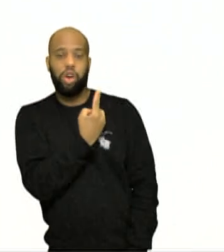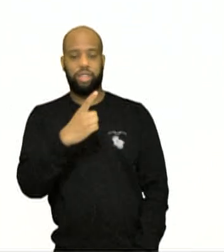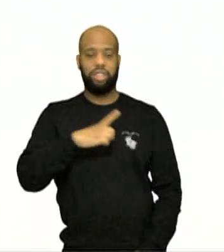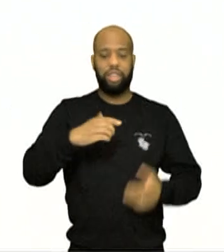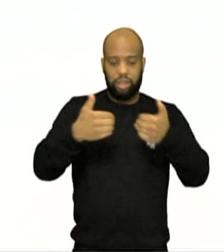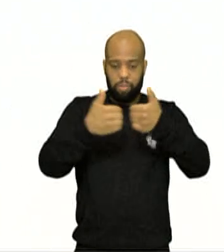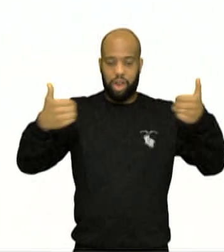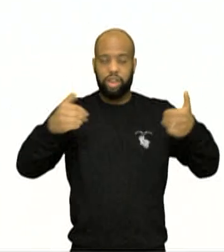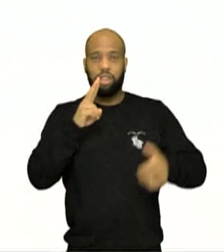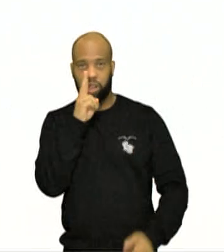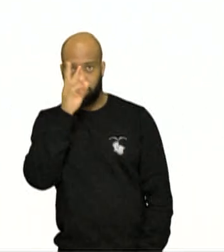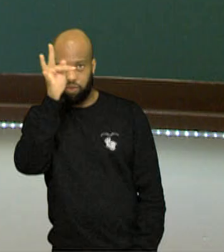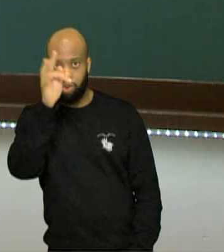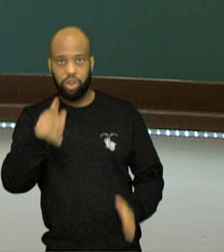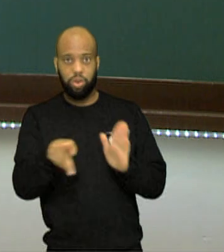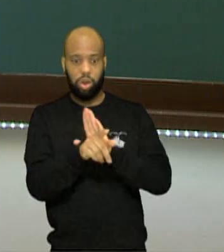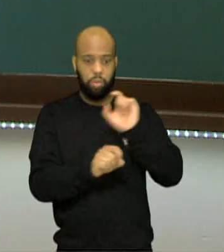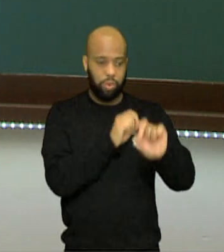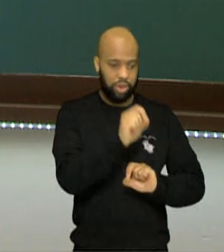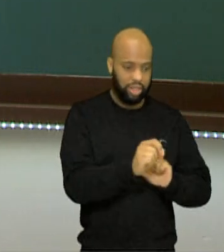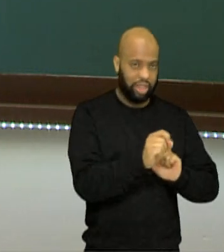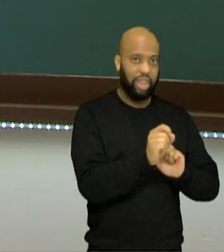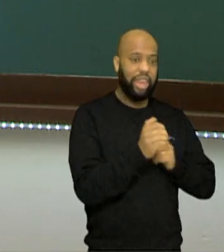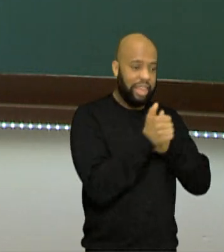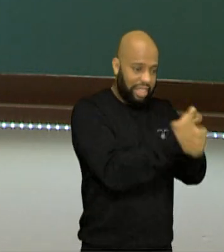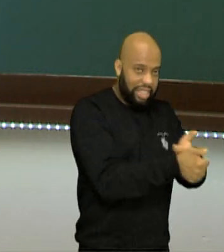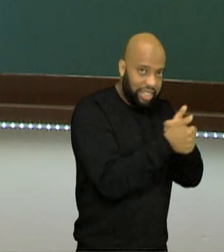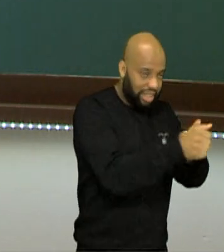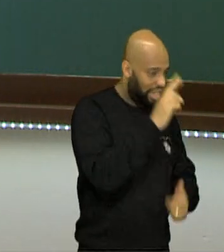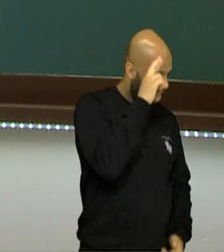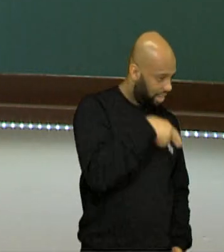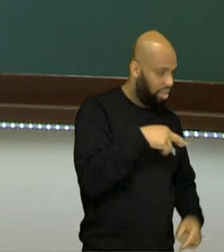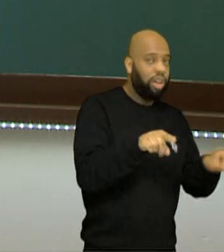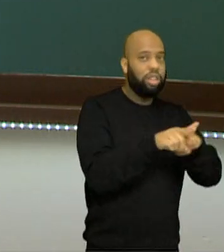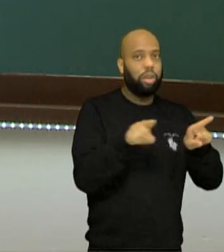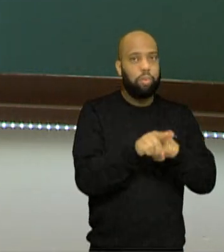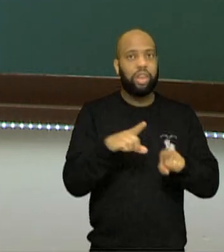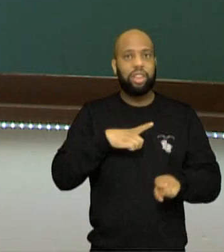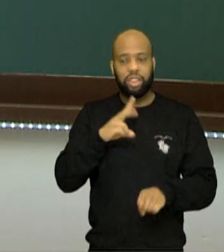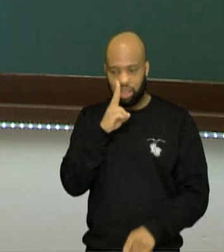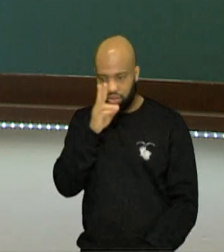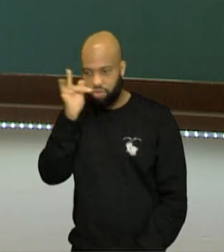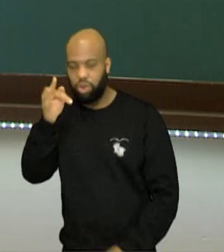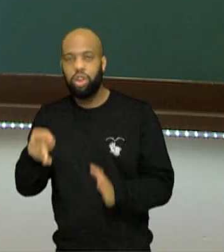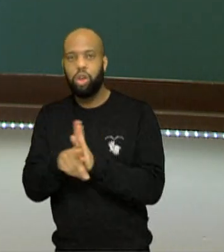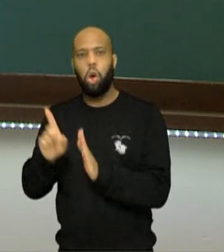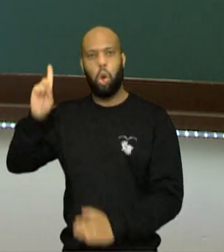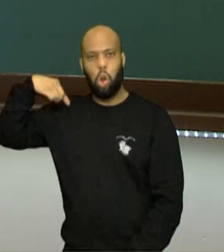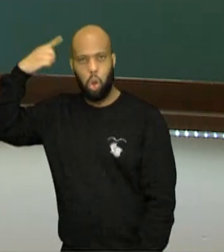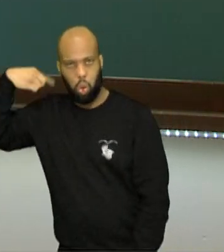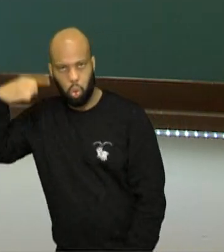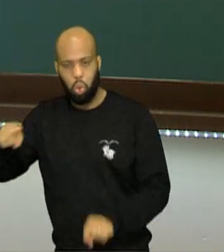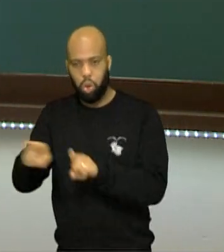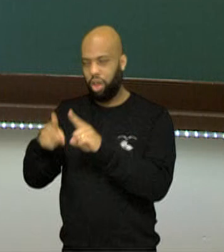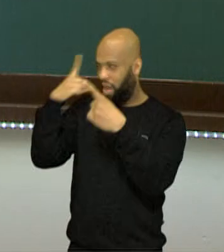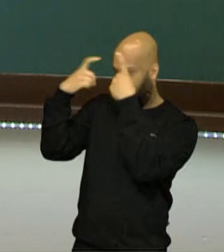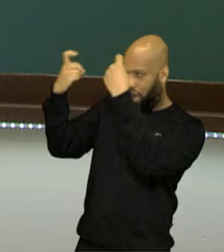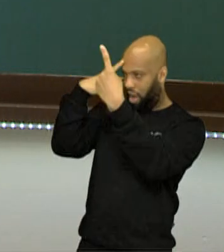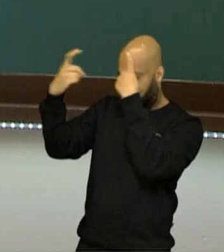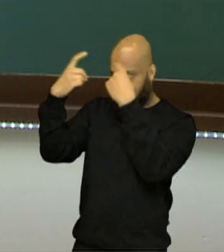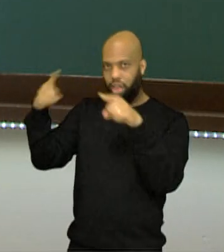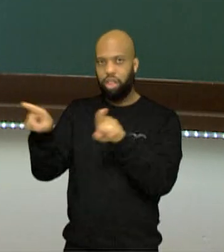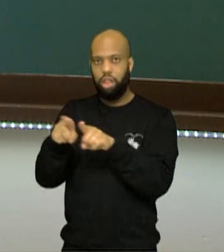divididos entre forças apolíneas, razão, e forças dionisíacas, loucura,